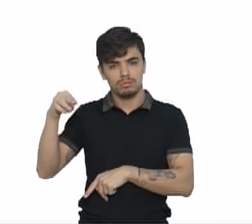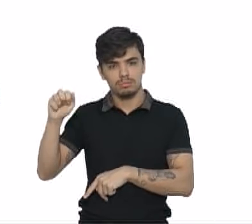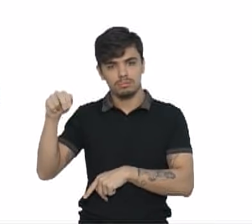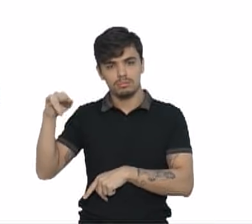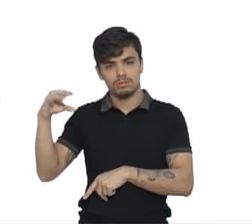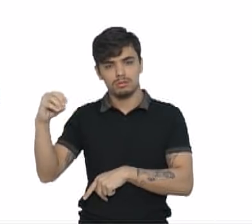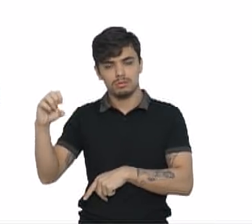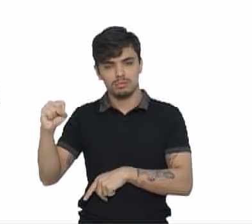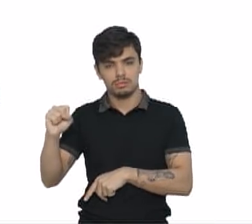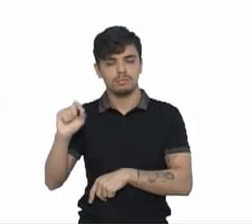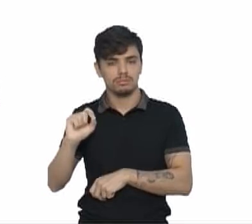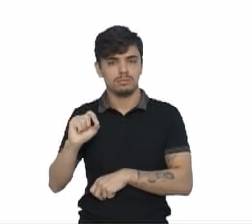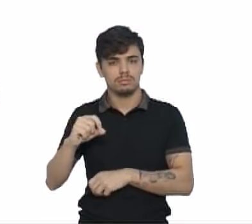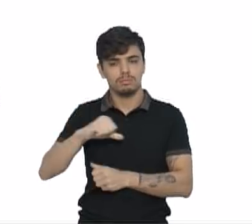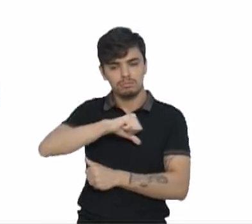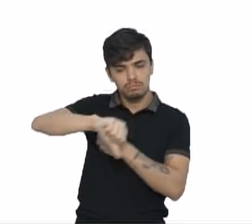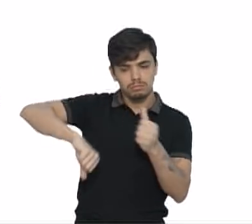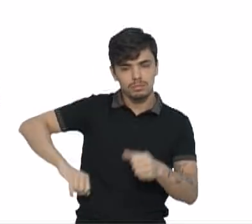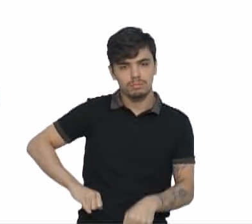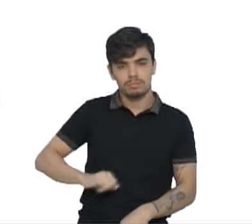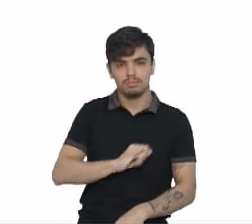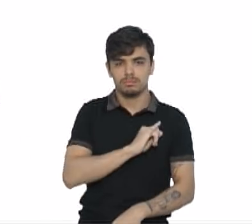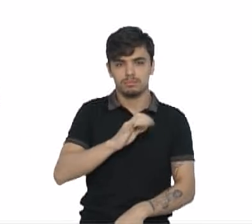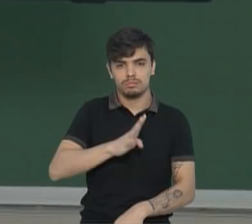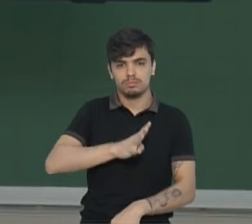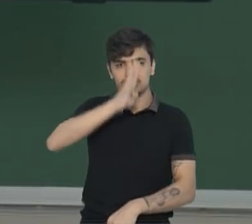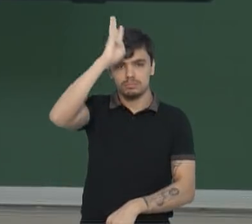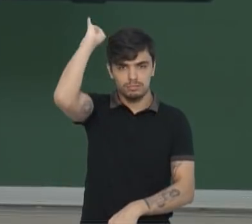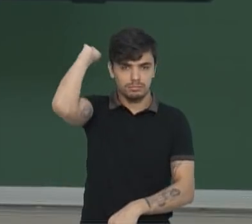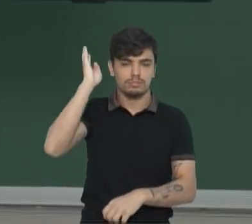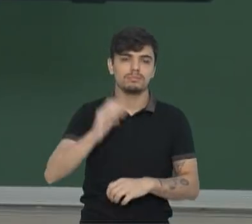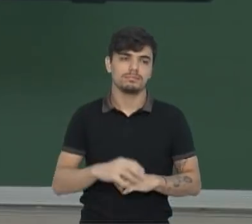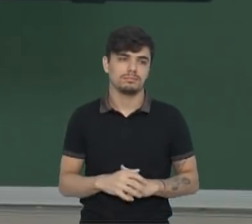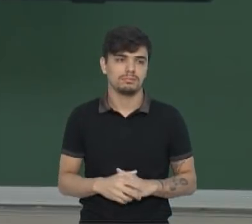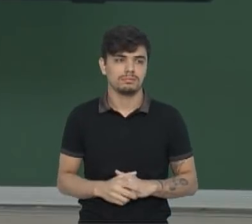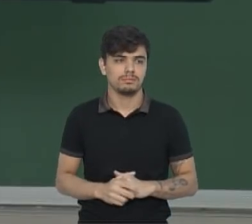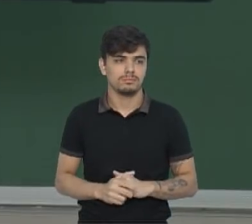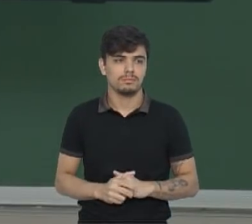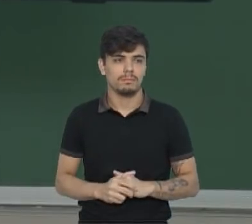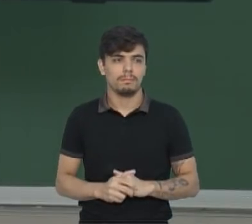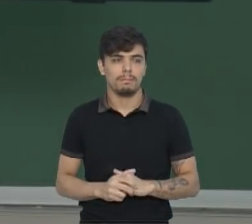né, o território do antigo Império Romano. Como a gente vem estudando durante toda essa aula